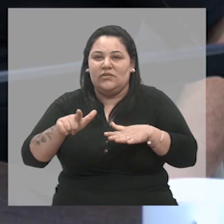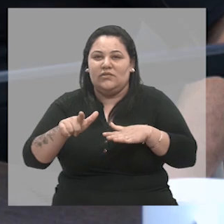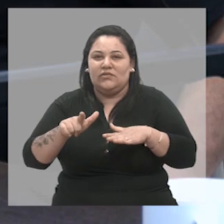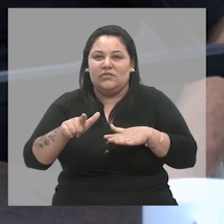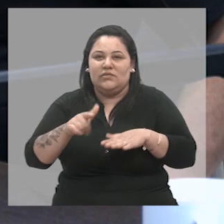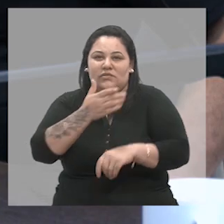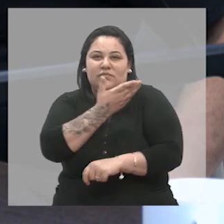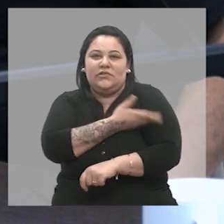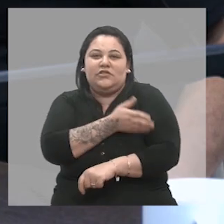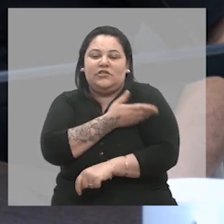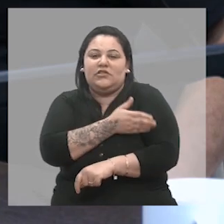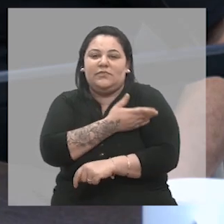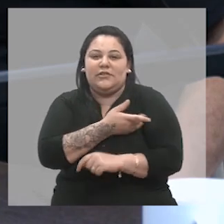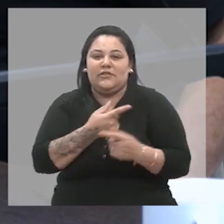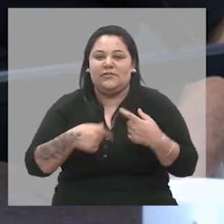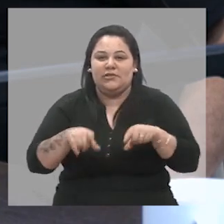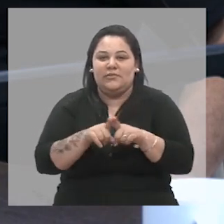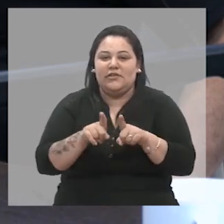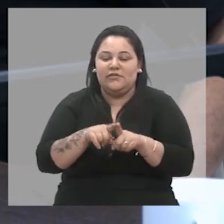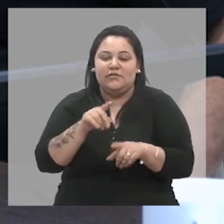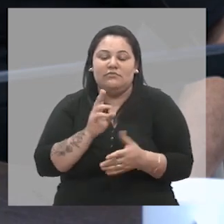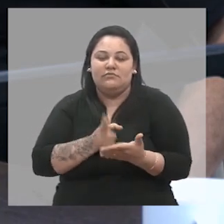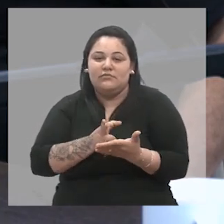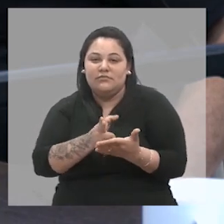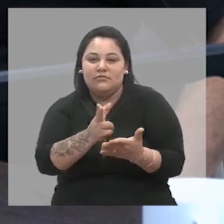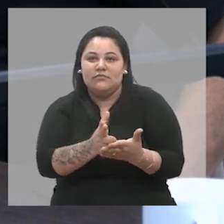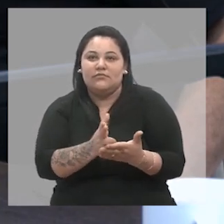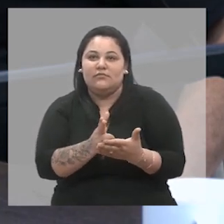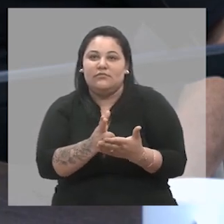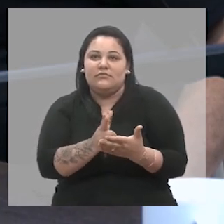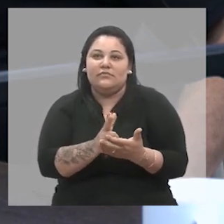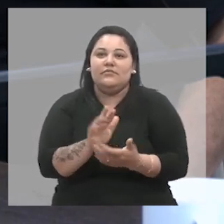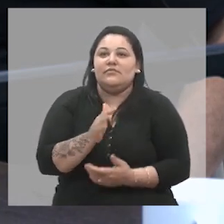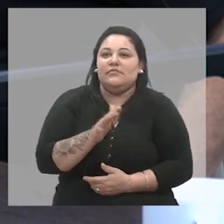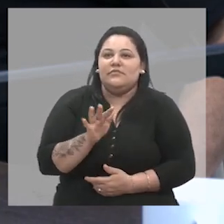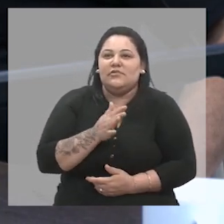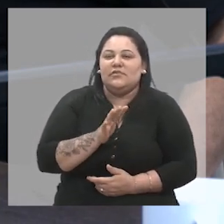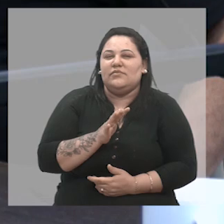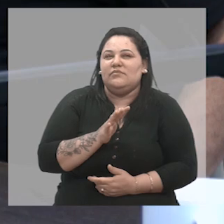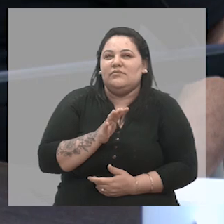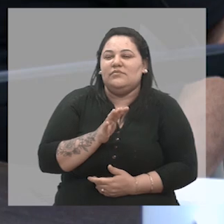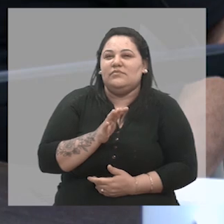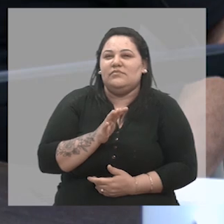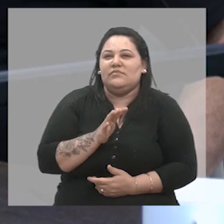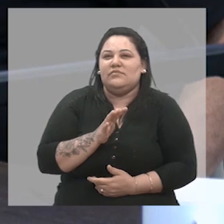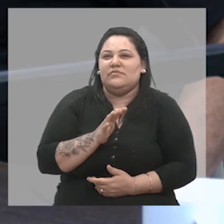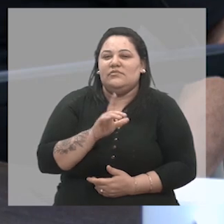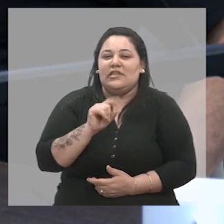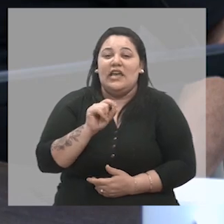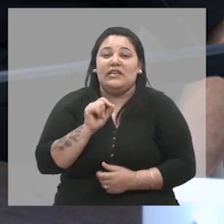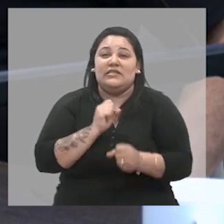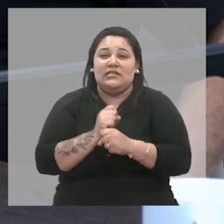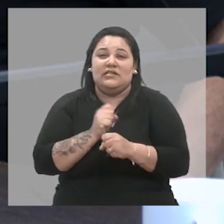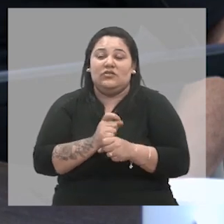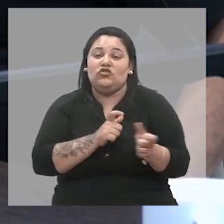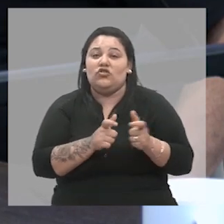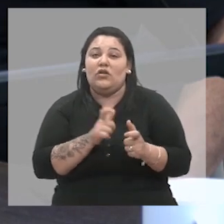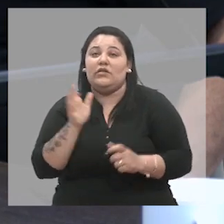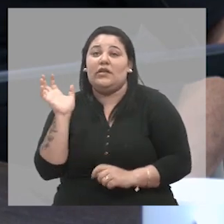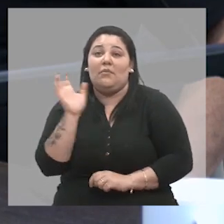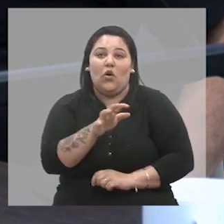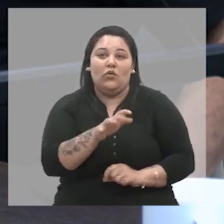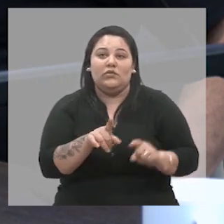vida eu venho treinando. Desde lá, sem faltar, pelo menos, pode-se dizer que já foram 10 anos que eu